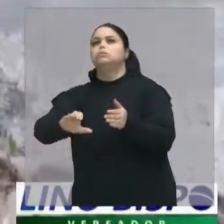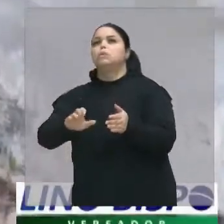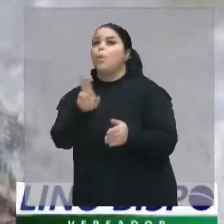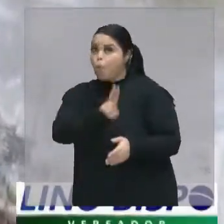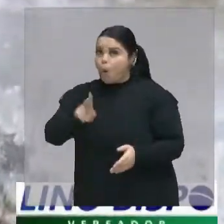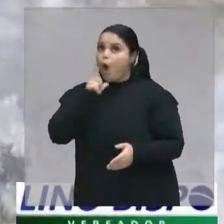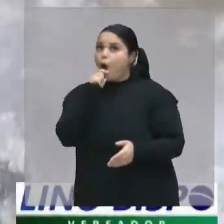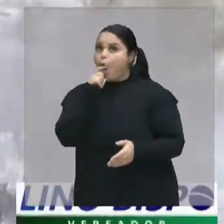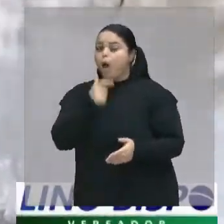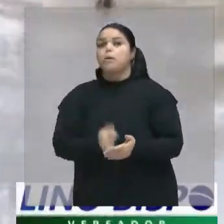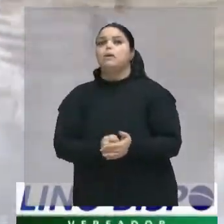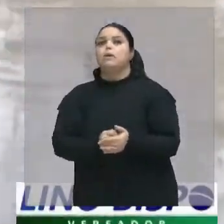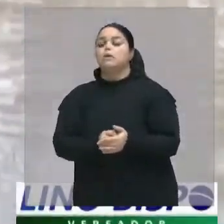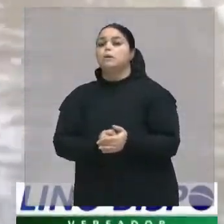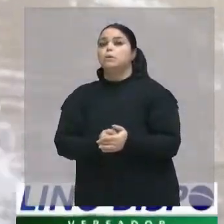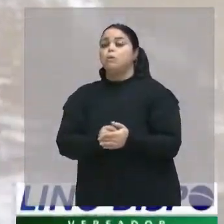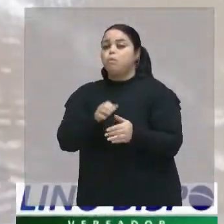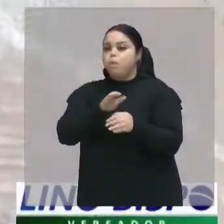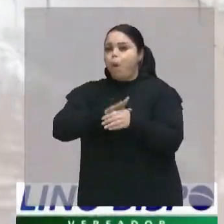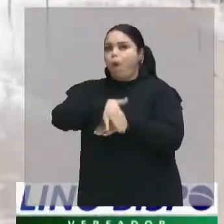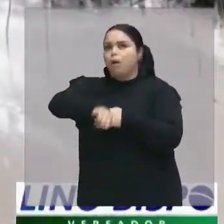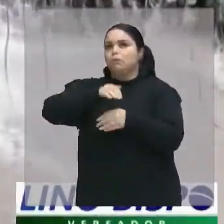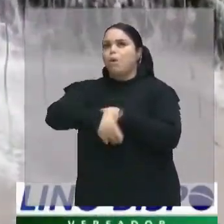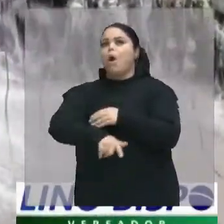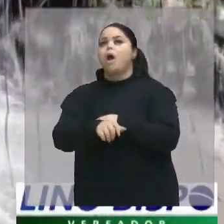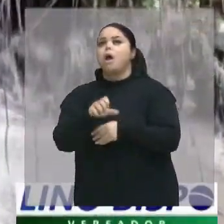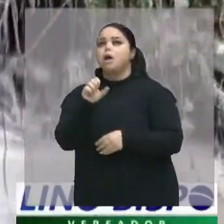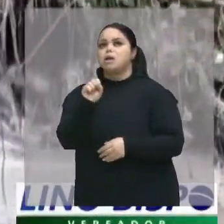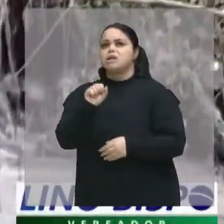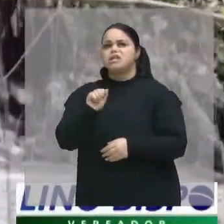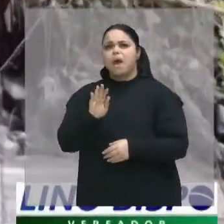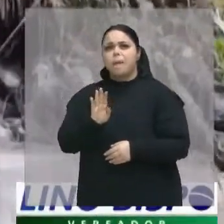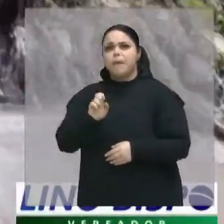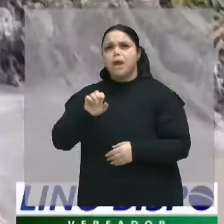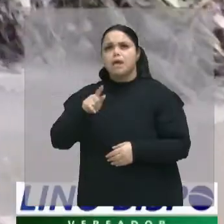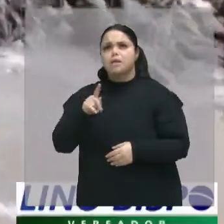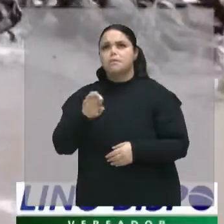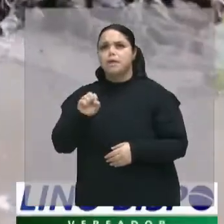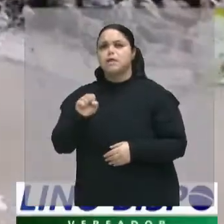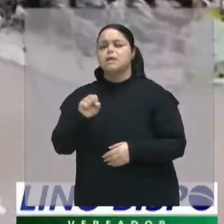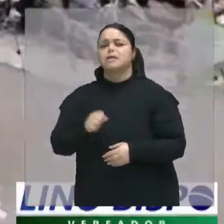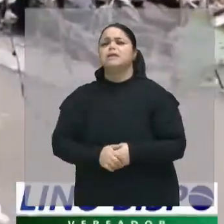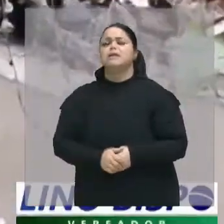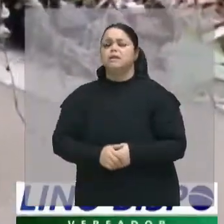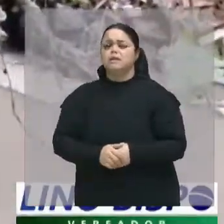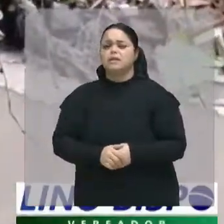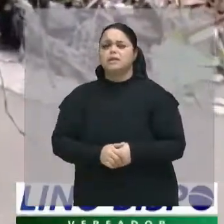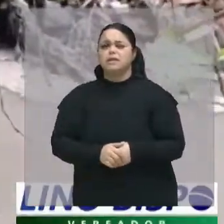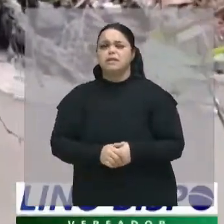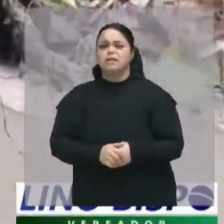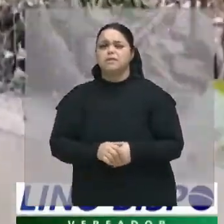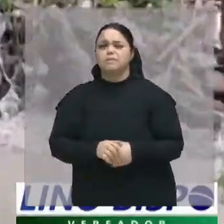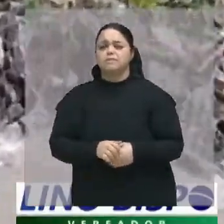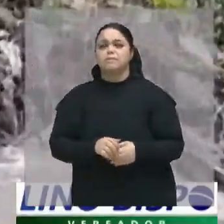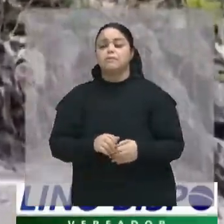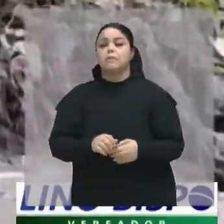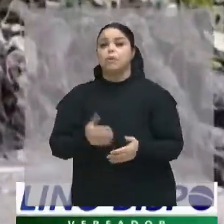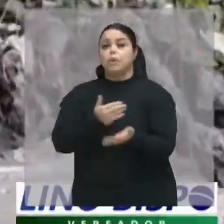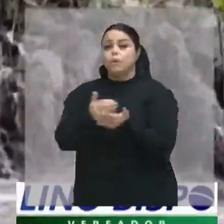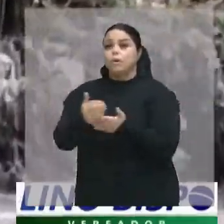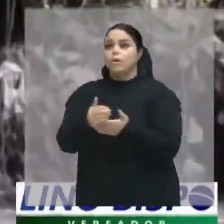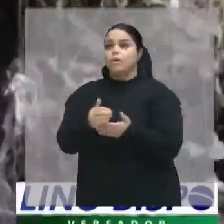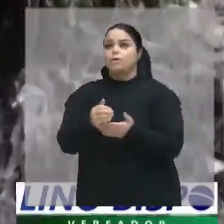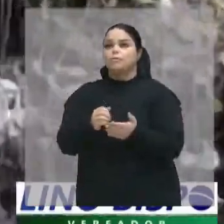usa, ela vai para uma rede da Sabesp, que é a coletora de esgoto. Mas olha onde está saindo aqui. É o início aqui do